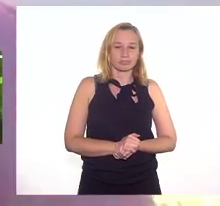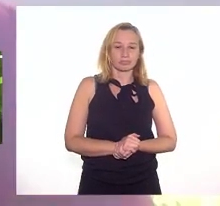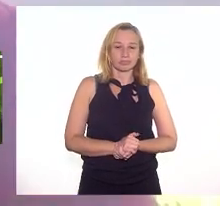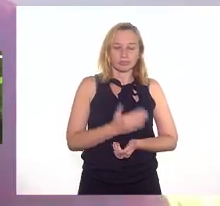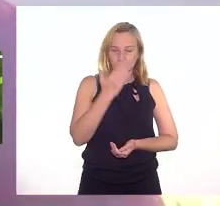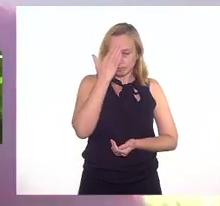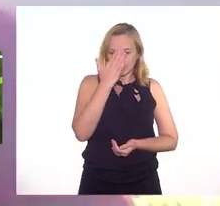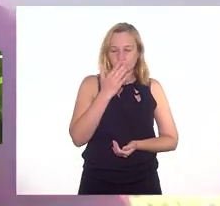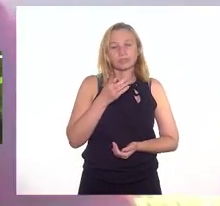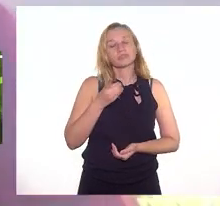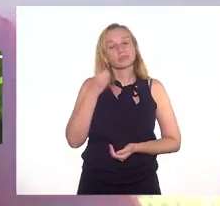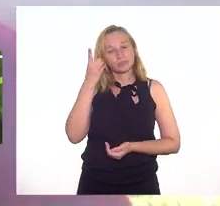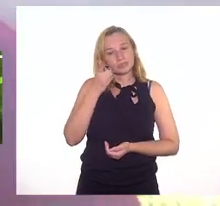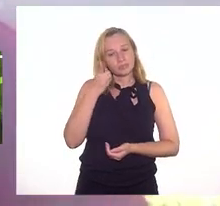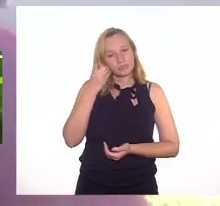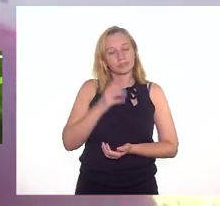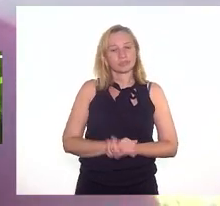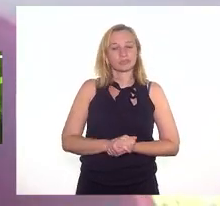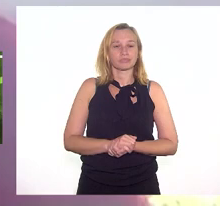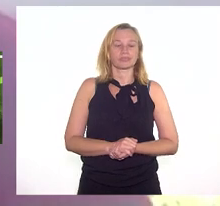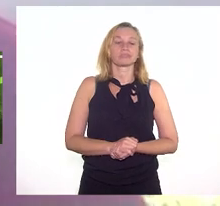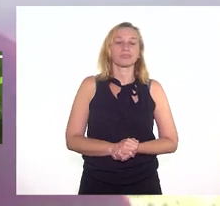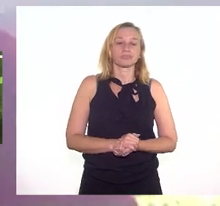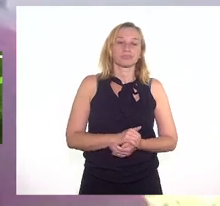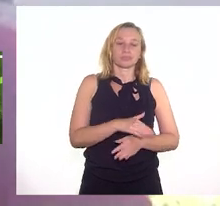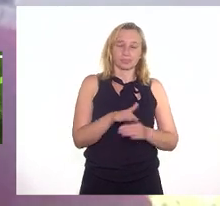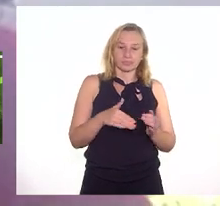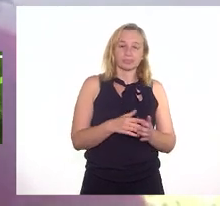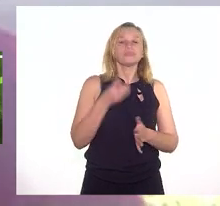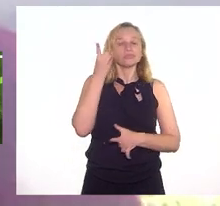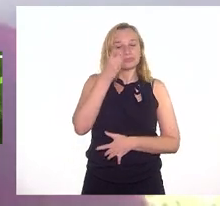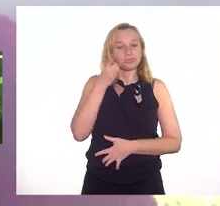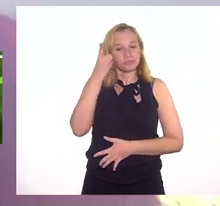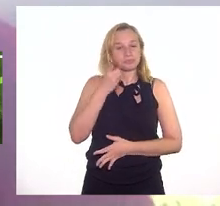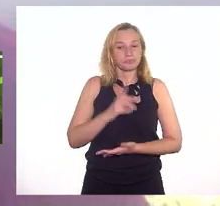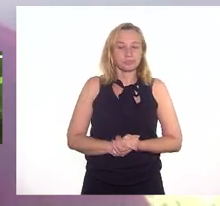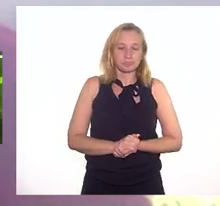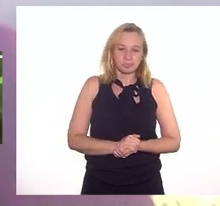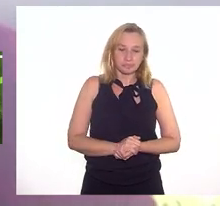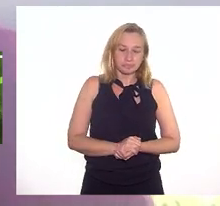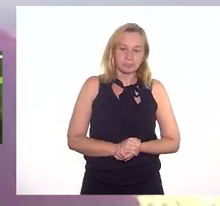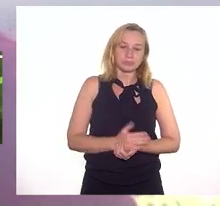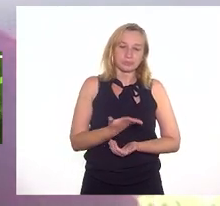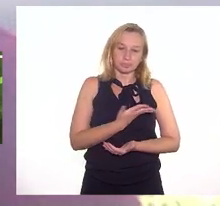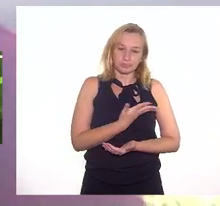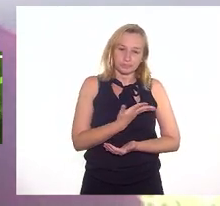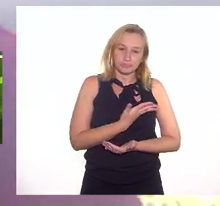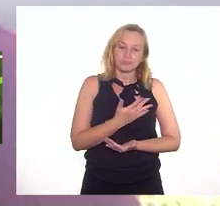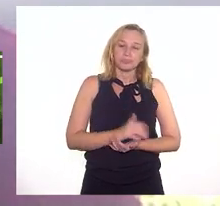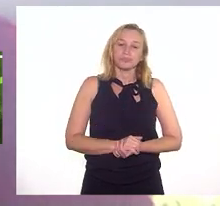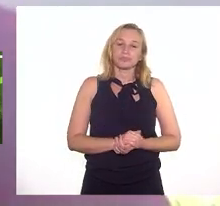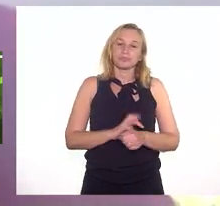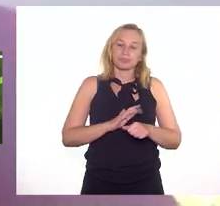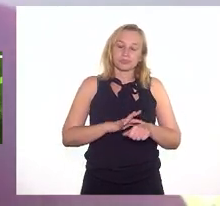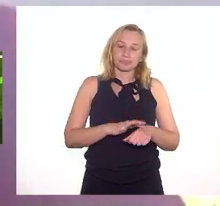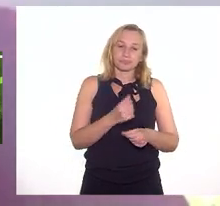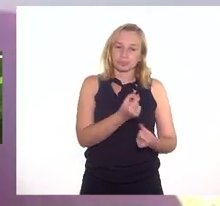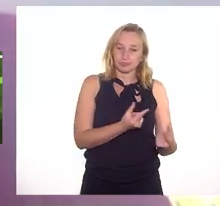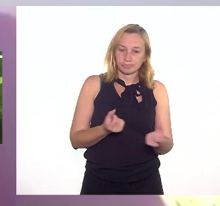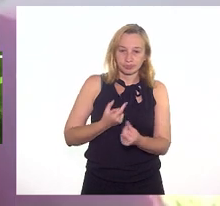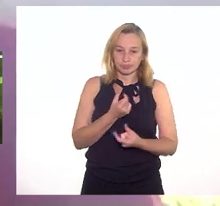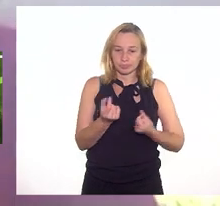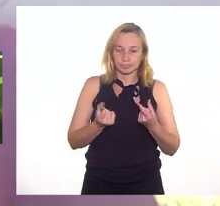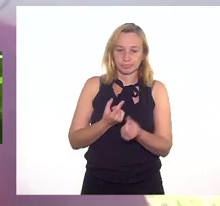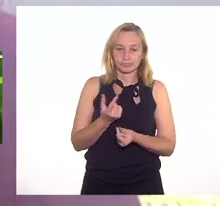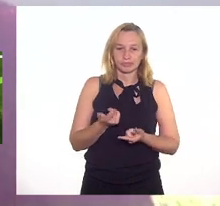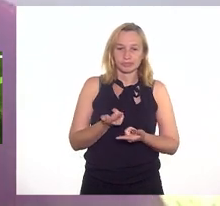Obrigada, deputada. Cumprimentando a senhora, cumprimento os demais parlamentares, os colegas das doenças raras. Deputada,